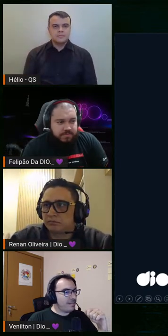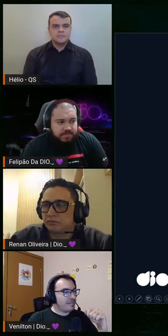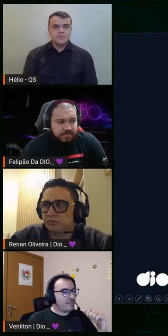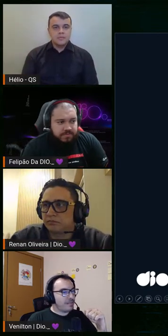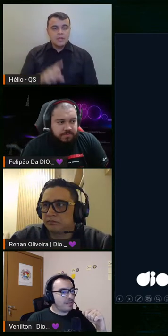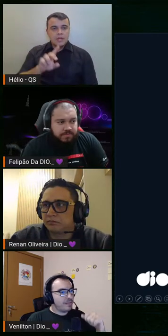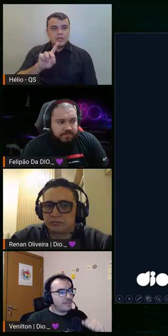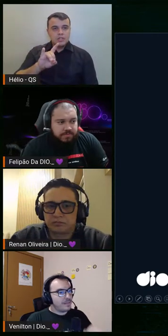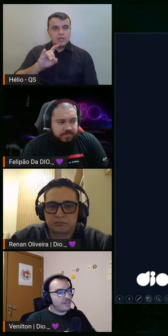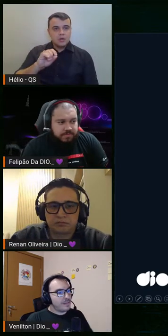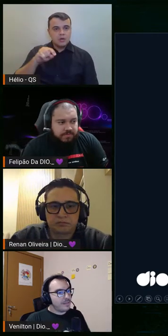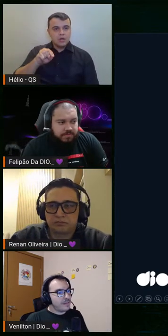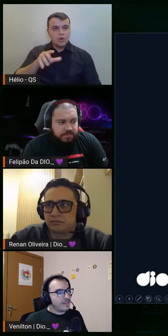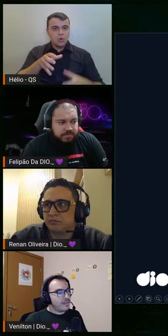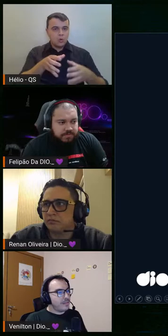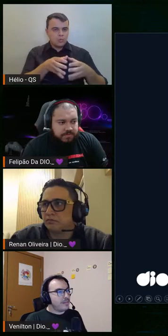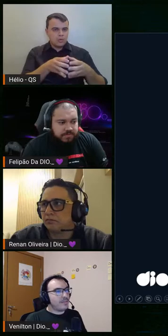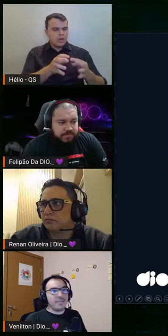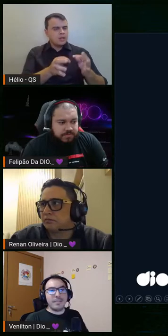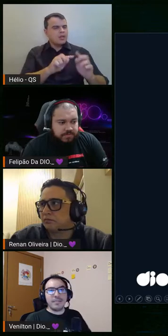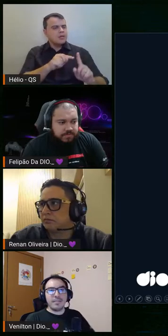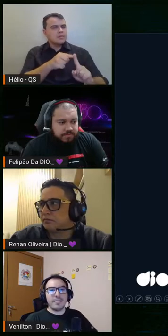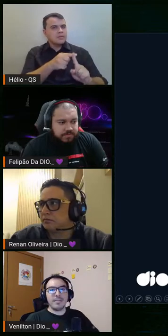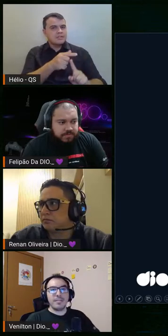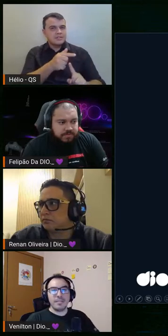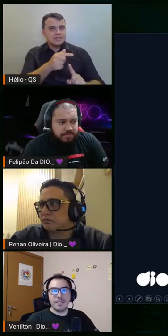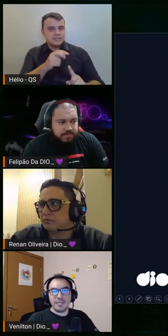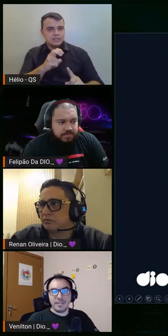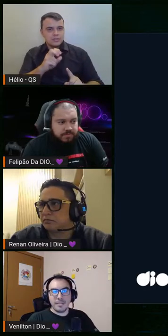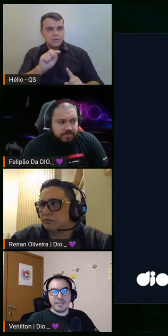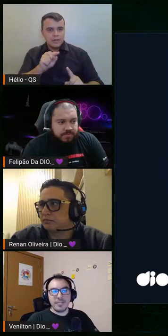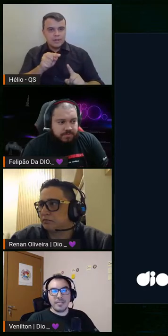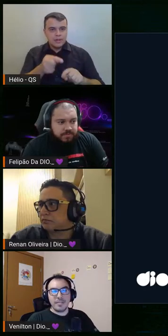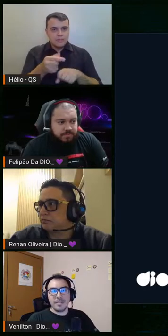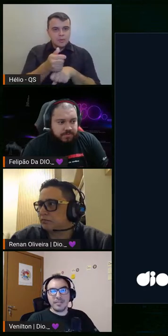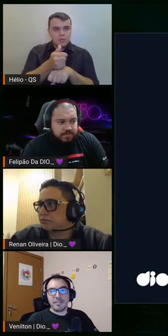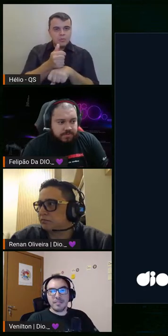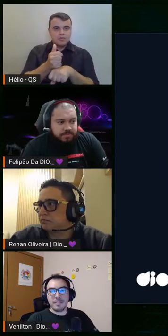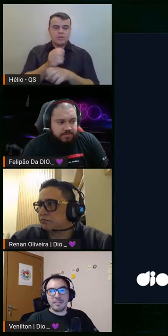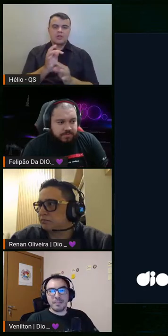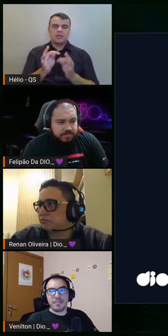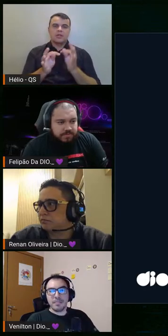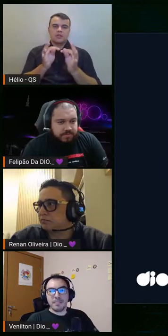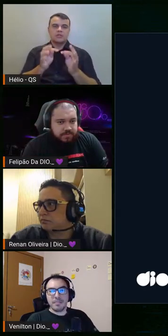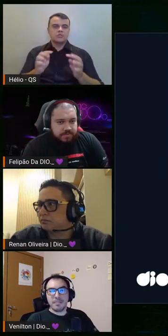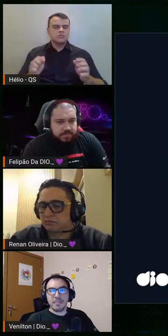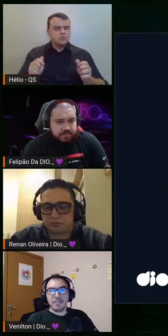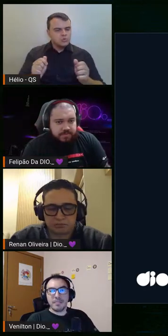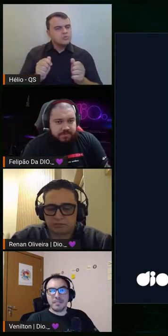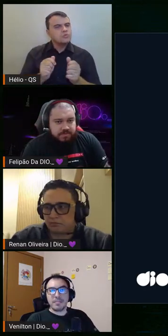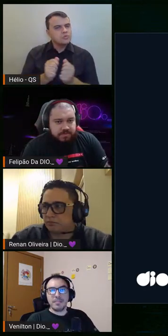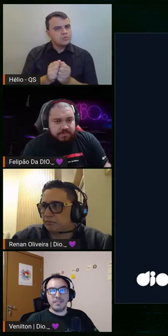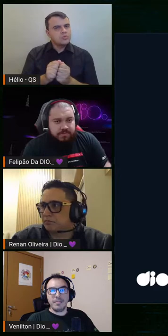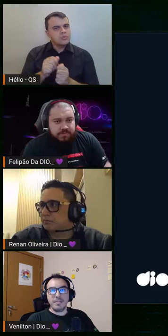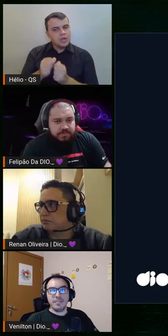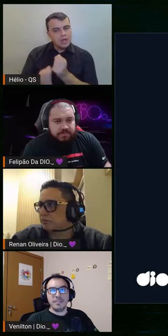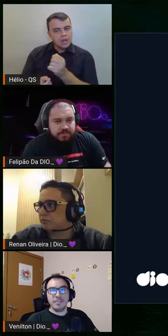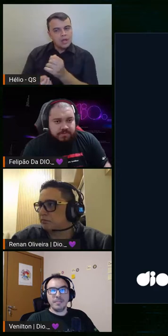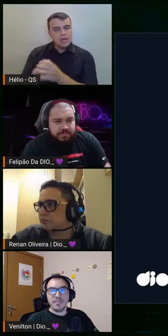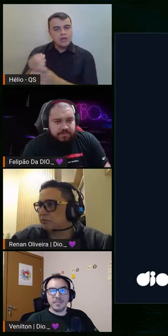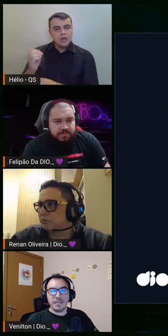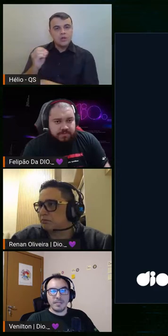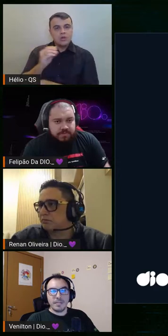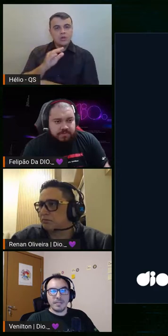é uma comunidade Tech com mais de 750 mil profissionais de tecnologia juntos estamos construindo um novo